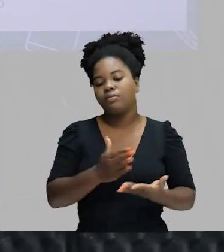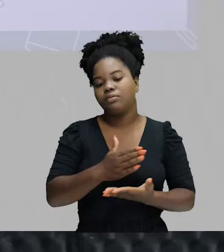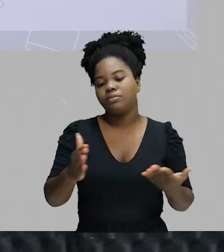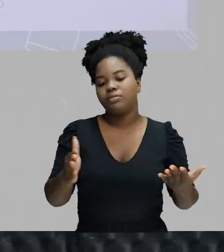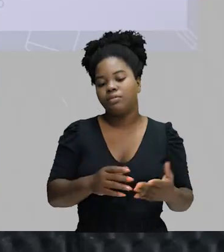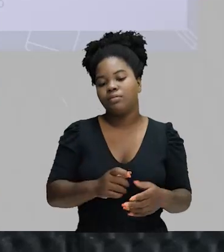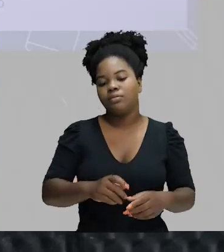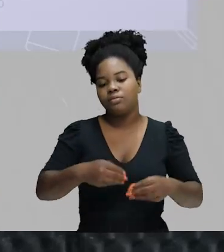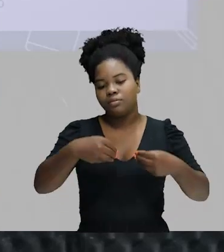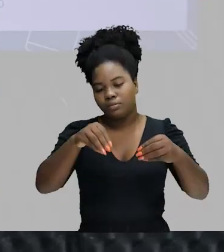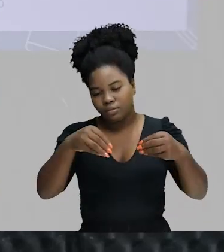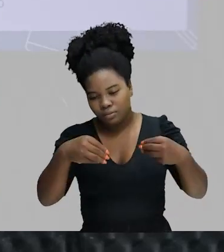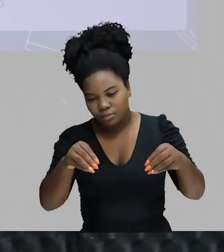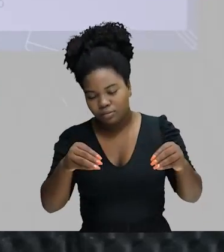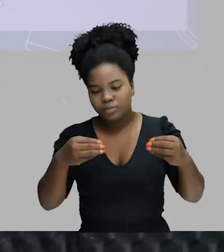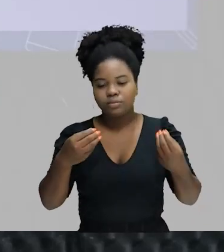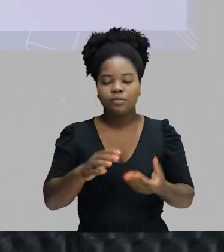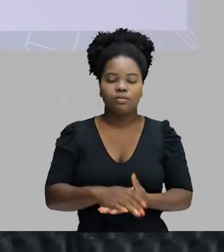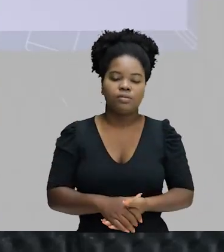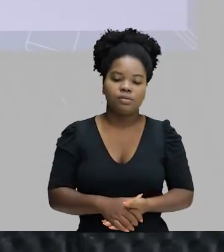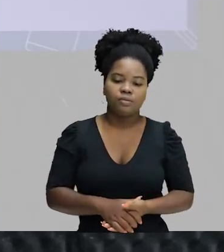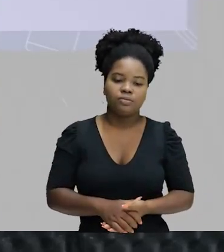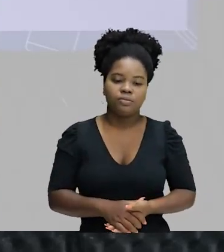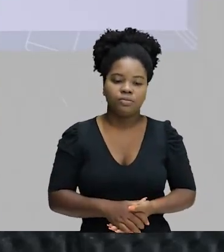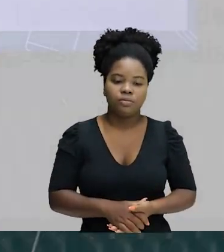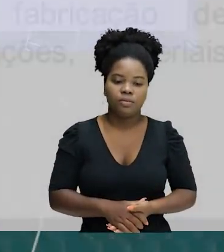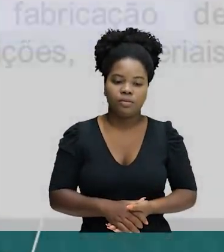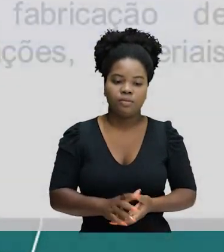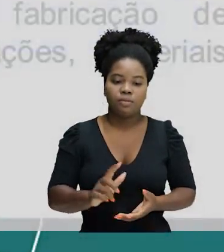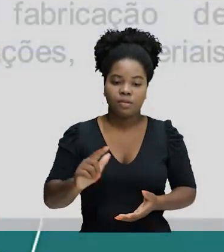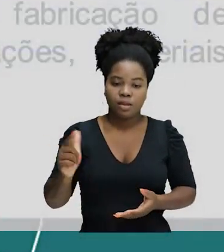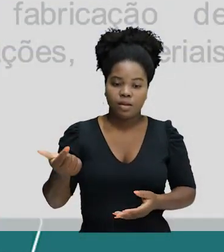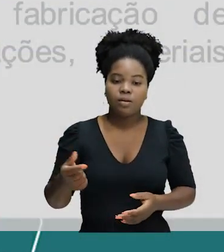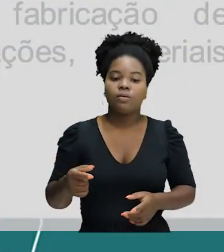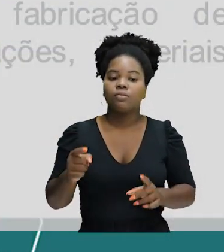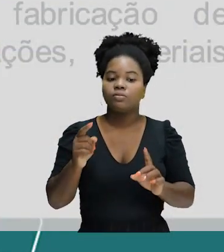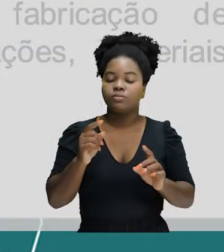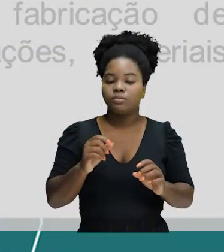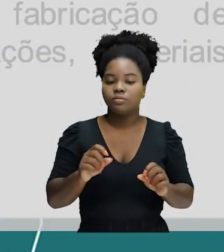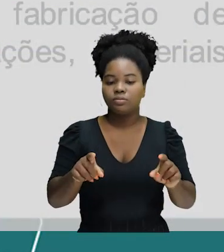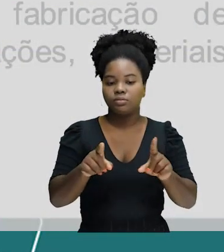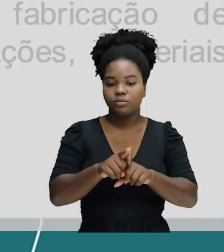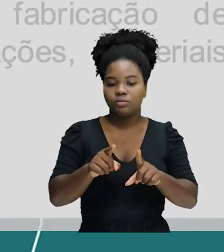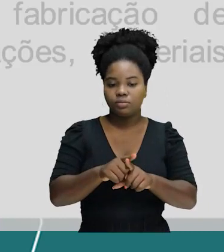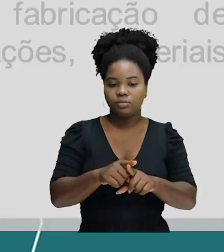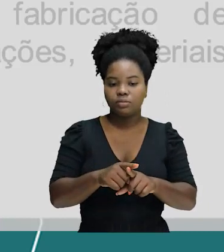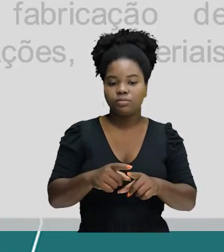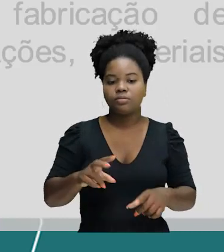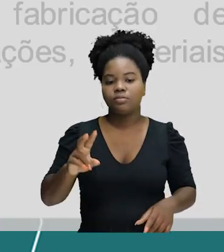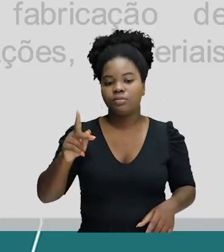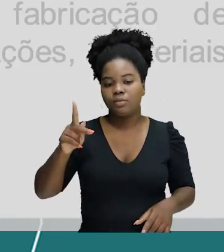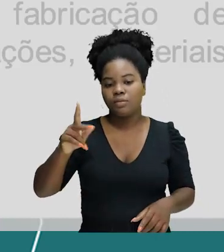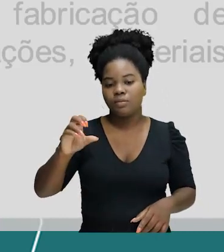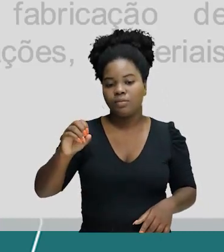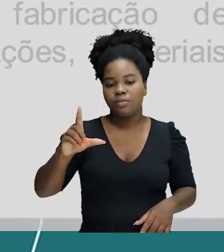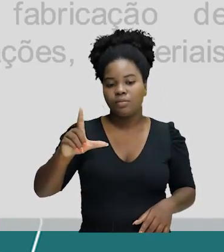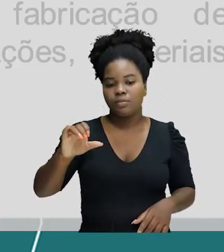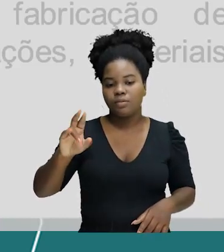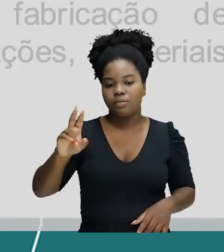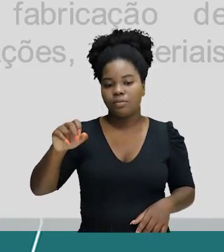do polipropileno. Mais outro polímero vinílico, o cloreto